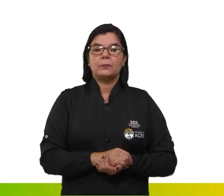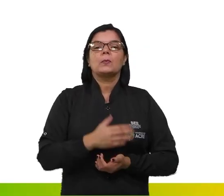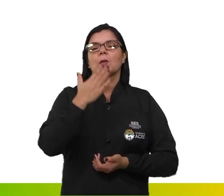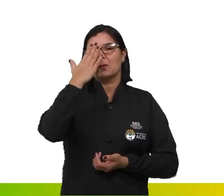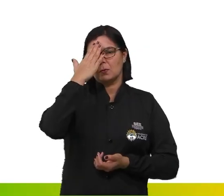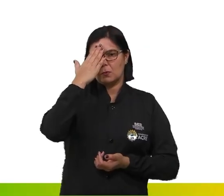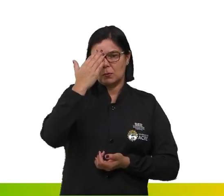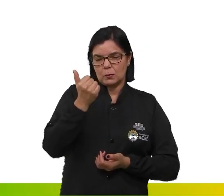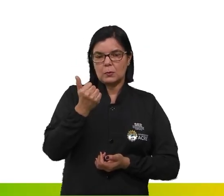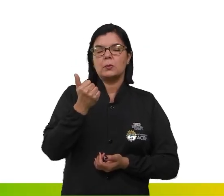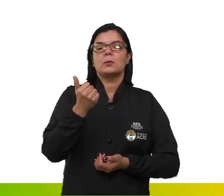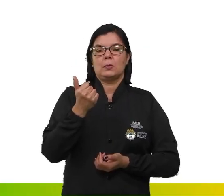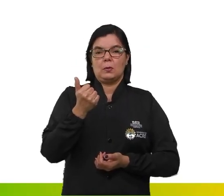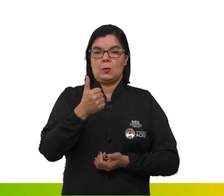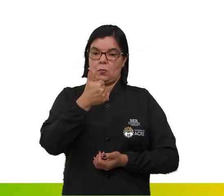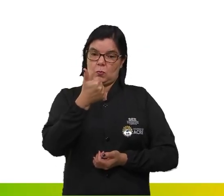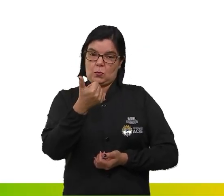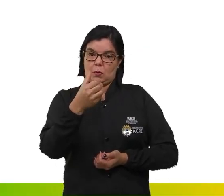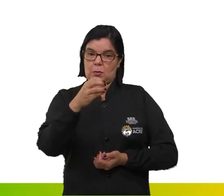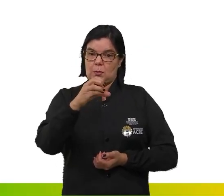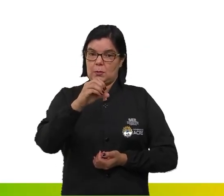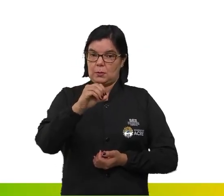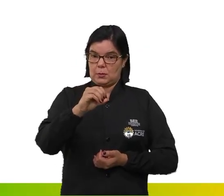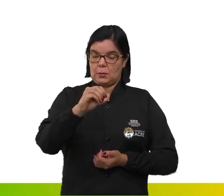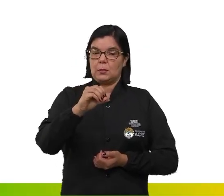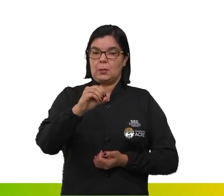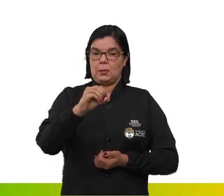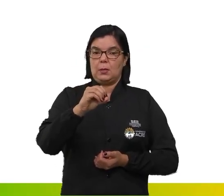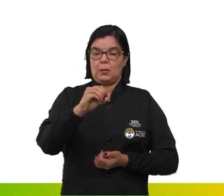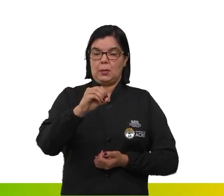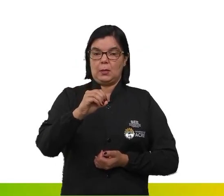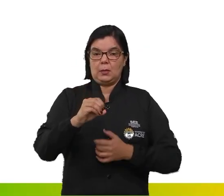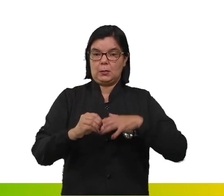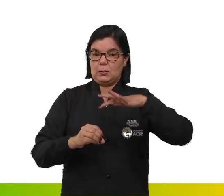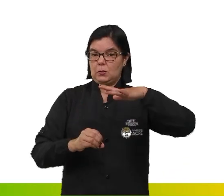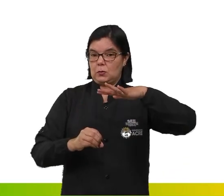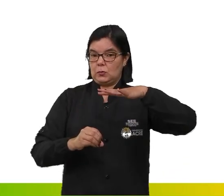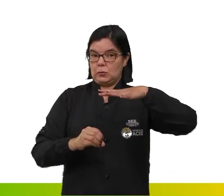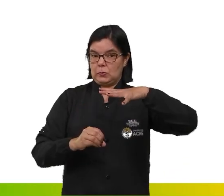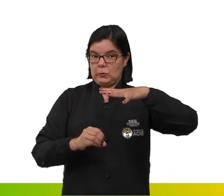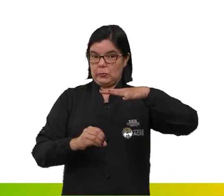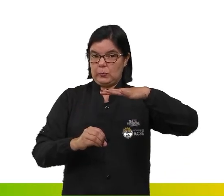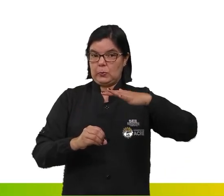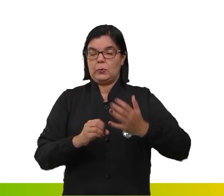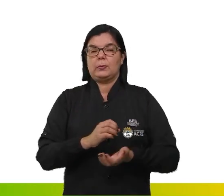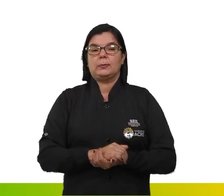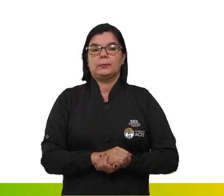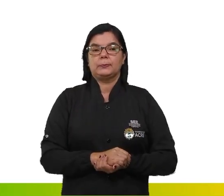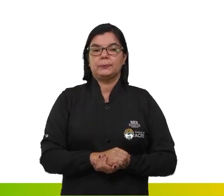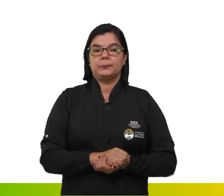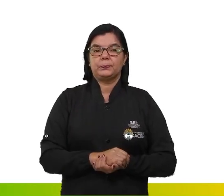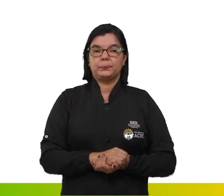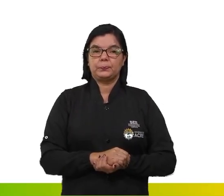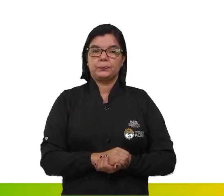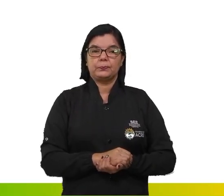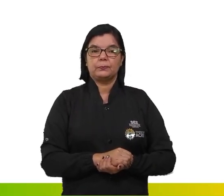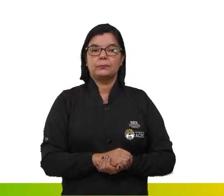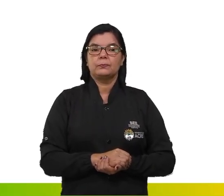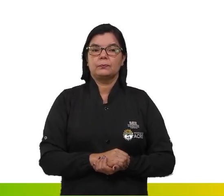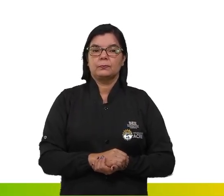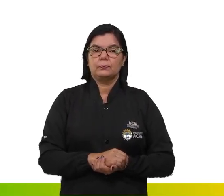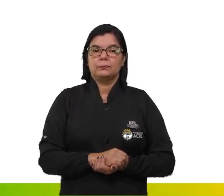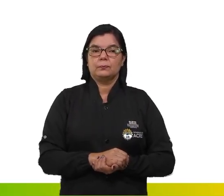sei que 10 palmos, segundo o nosso problema, deve ter